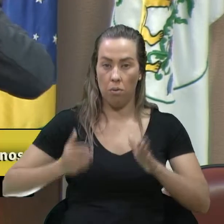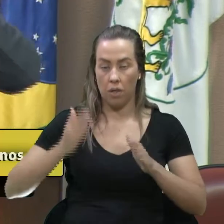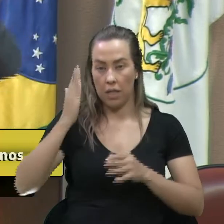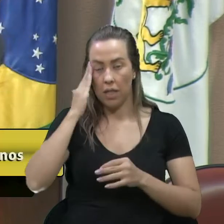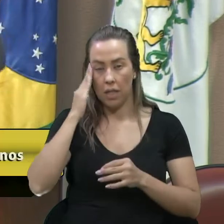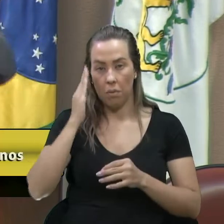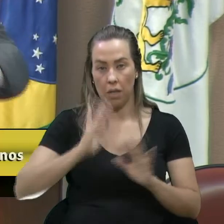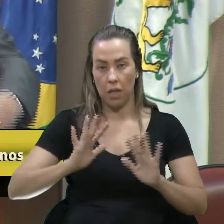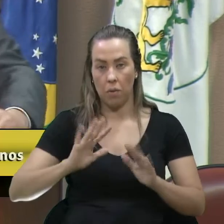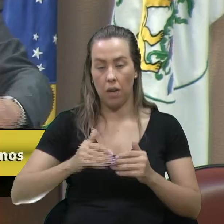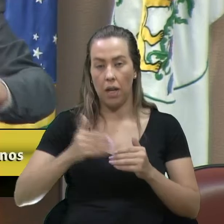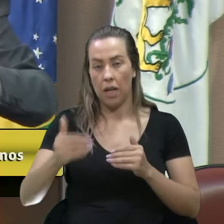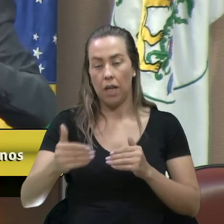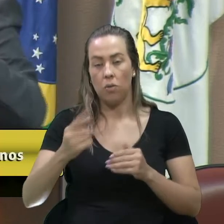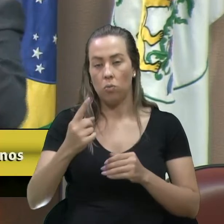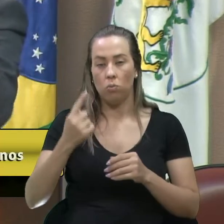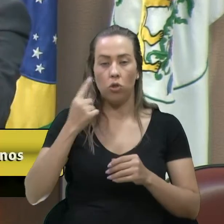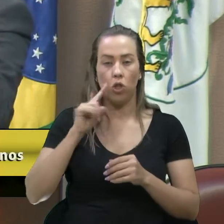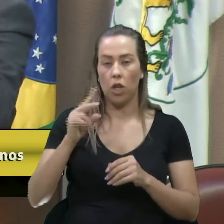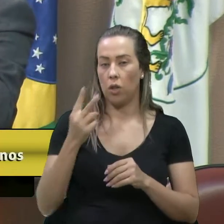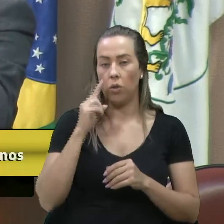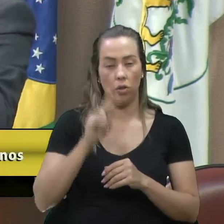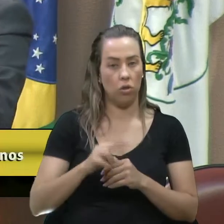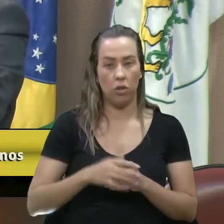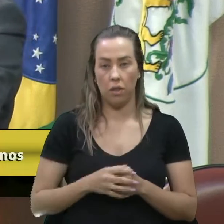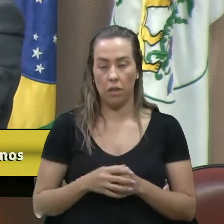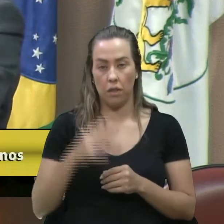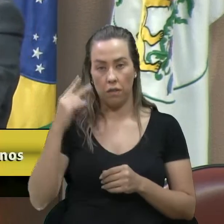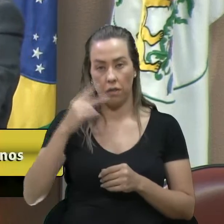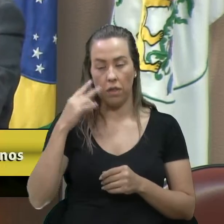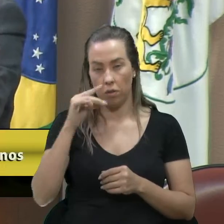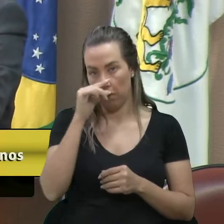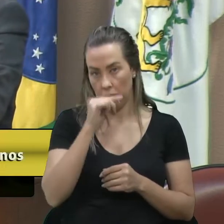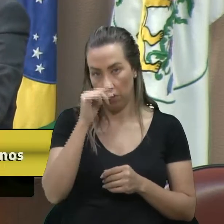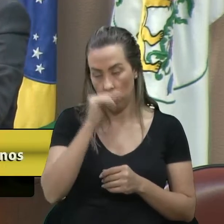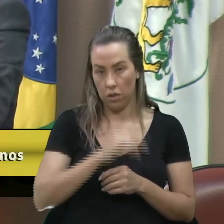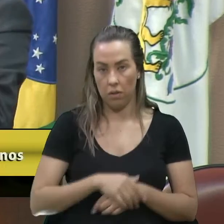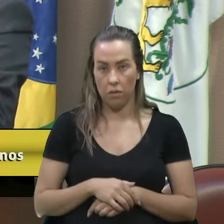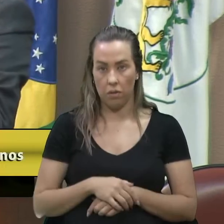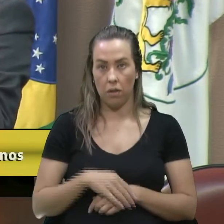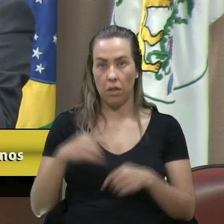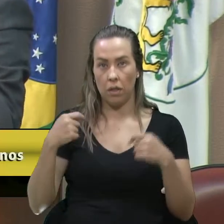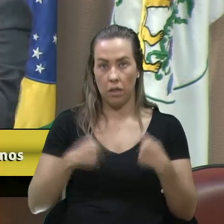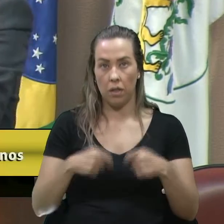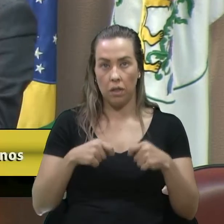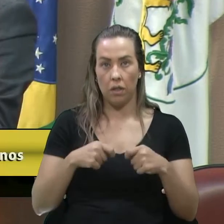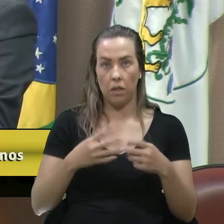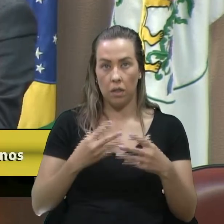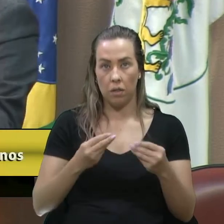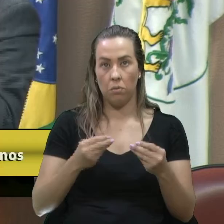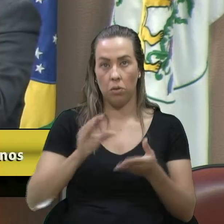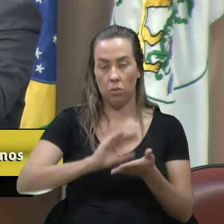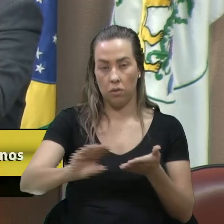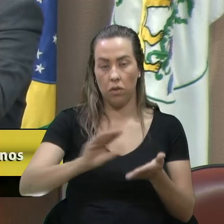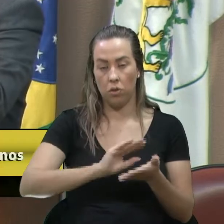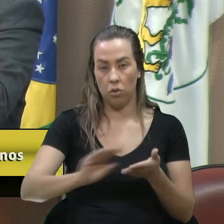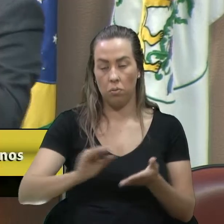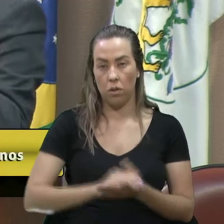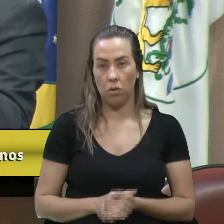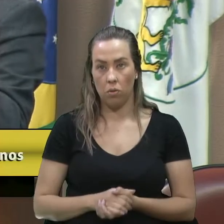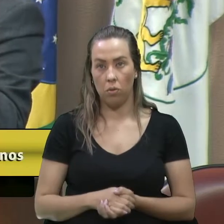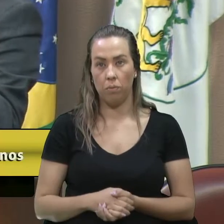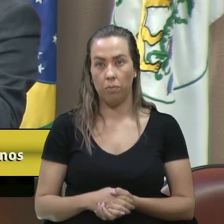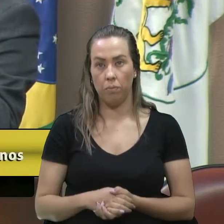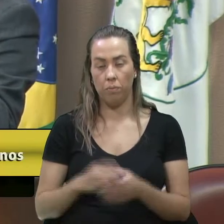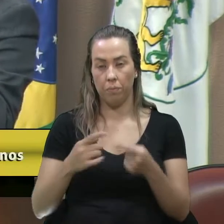sabe que não será do dia para a noite, até porque, vereador Fantinel, precisa-se de muito investimento,